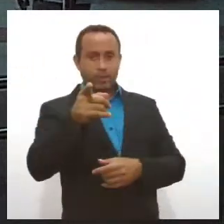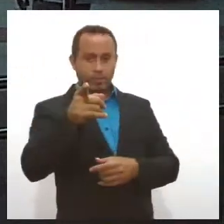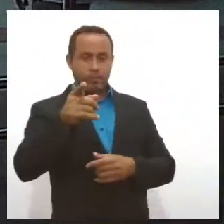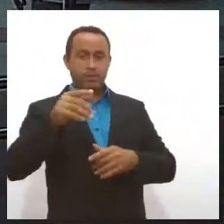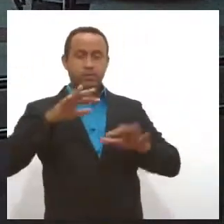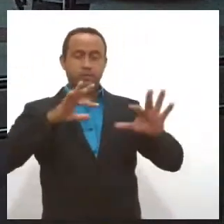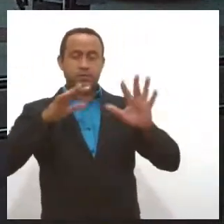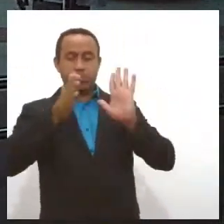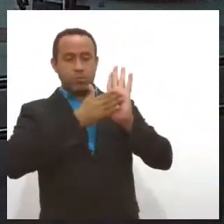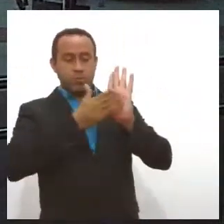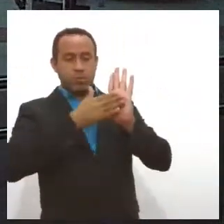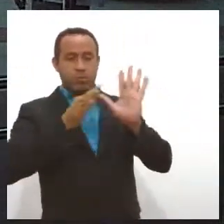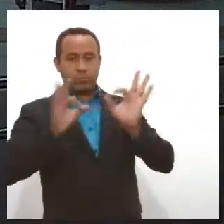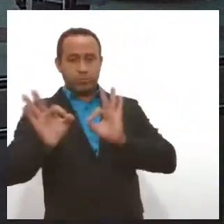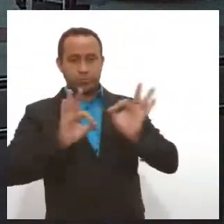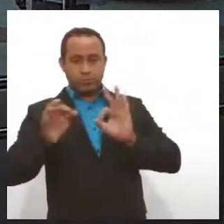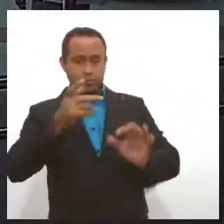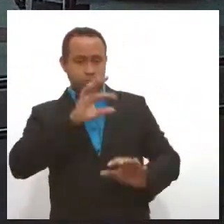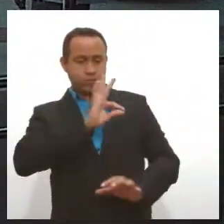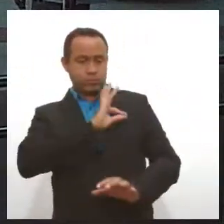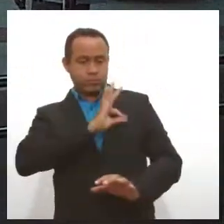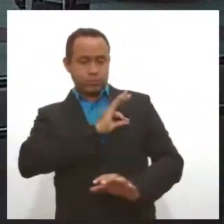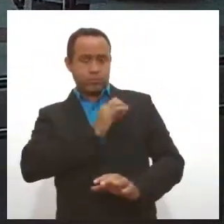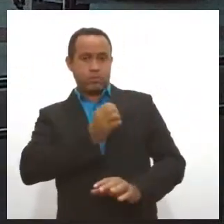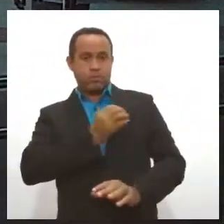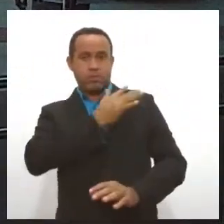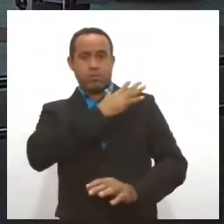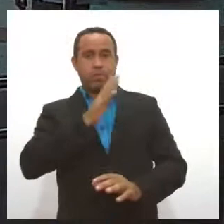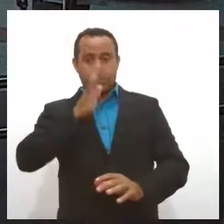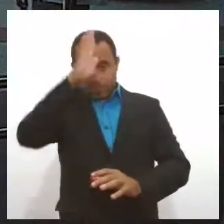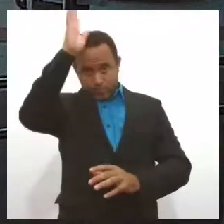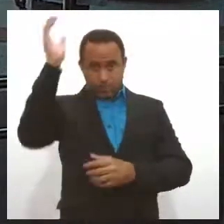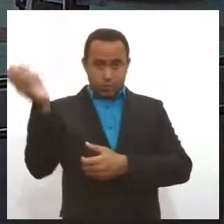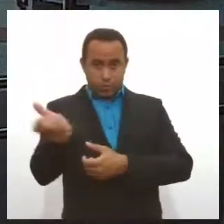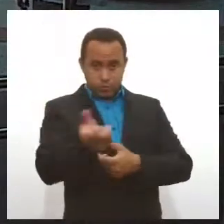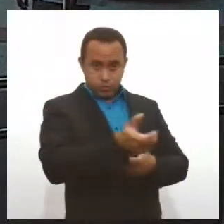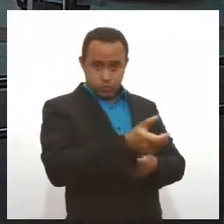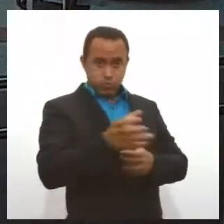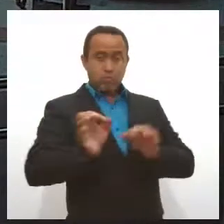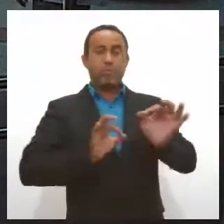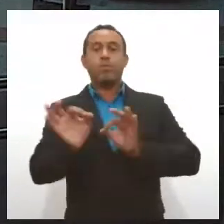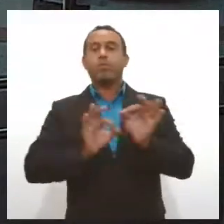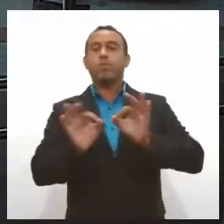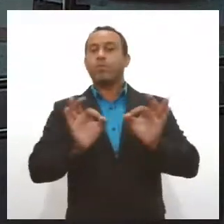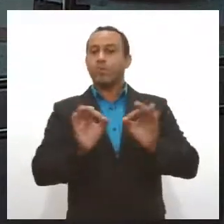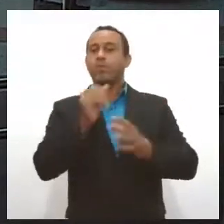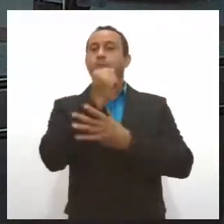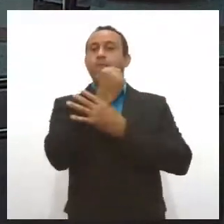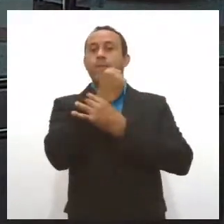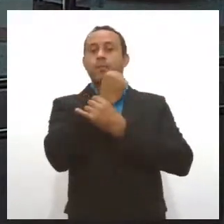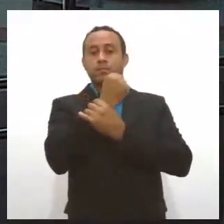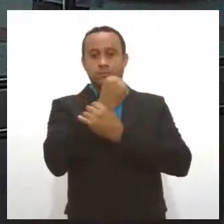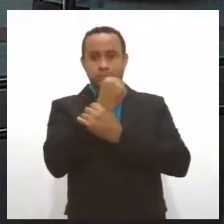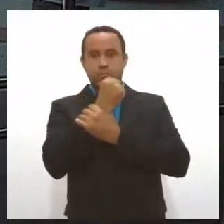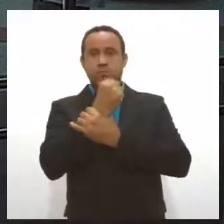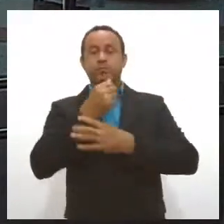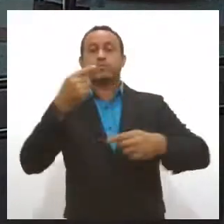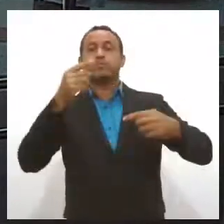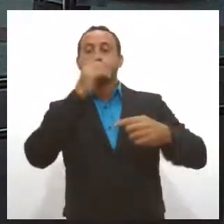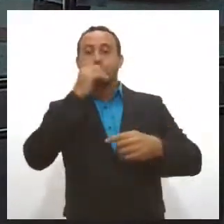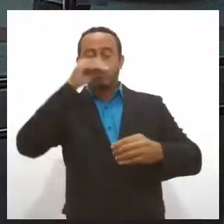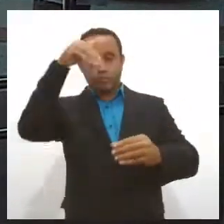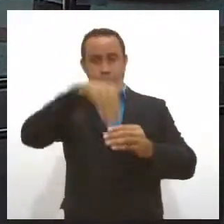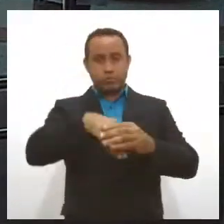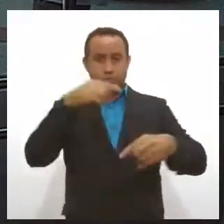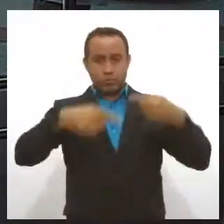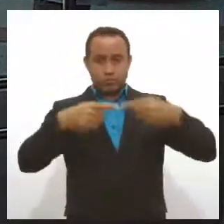das polícias civil, militar e corpo de bombeiros foi planejada em Sergipe para garantir a segurança nas eleições do próximo domingo. Quem